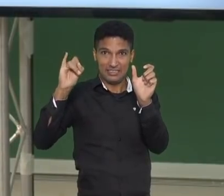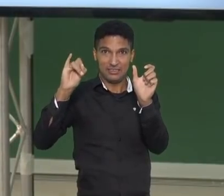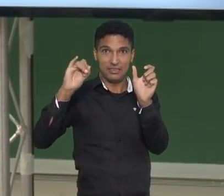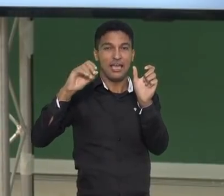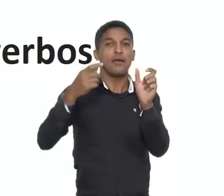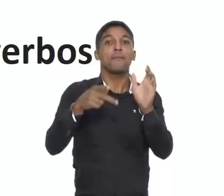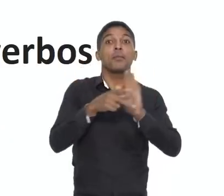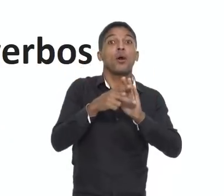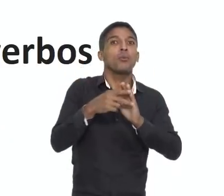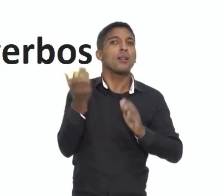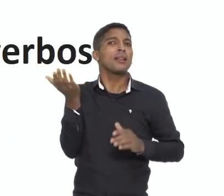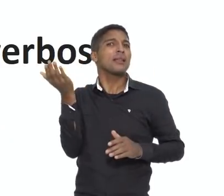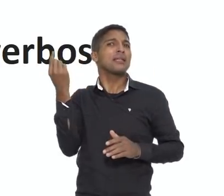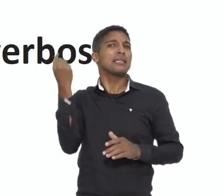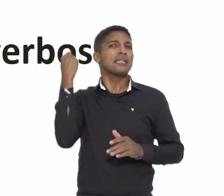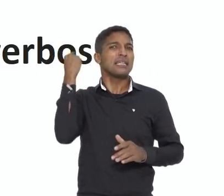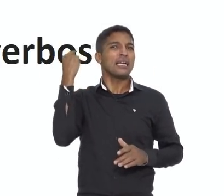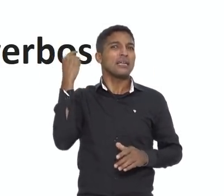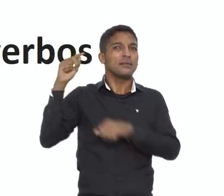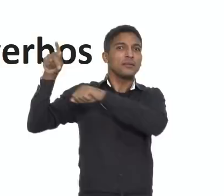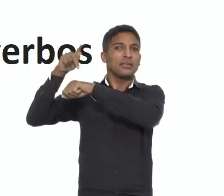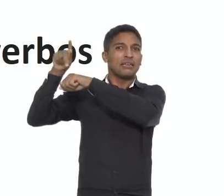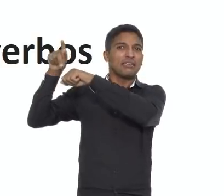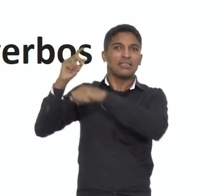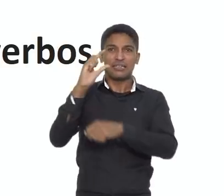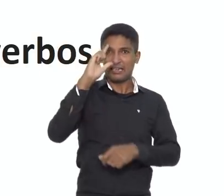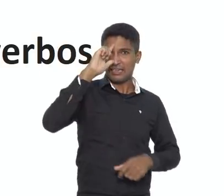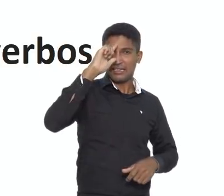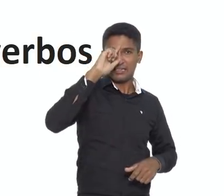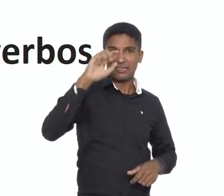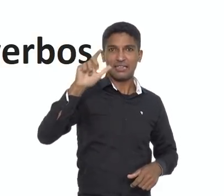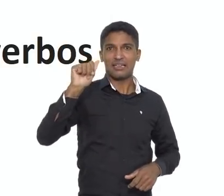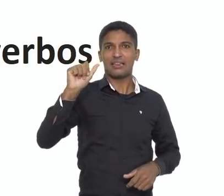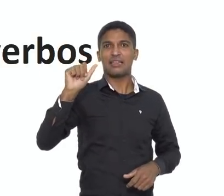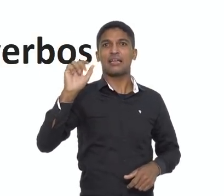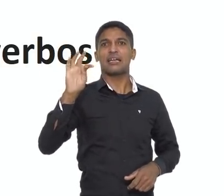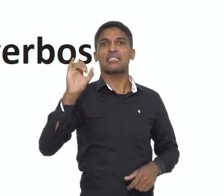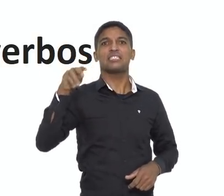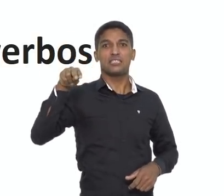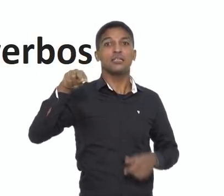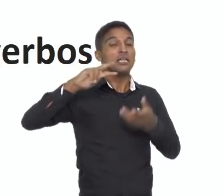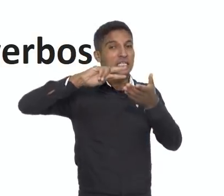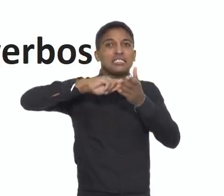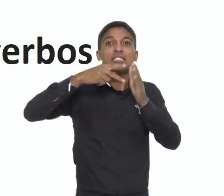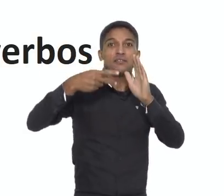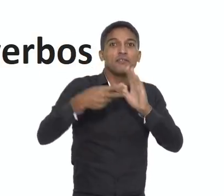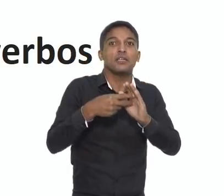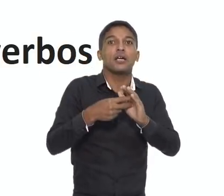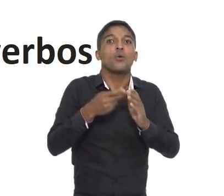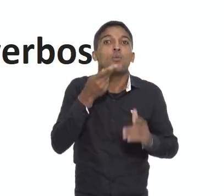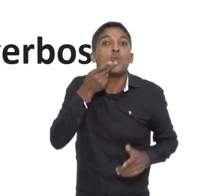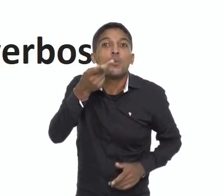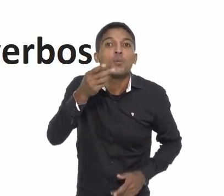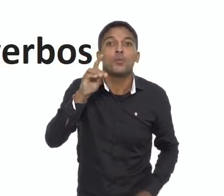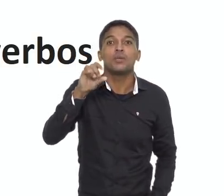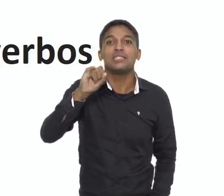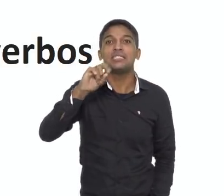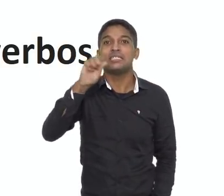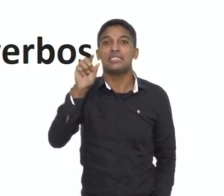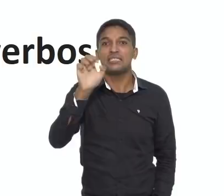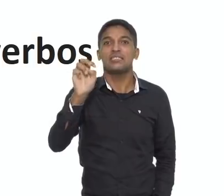os verbos dissende são os verbos de dizer. São aqueles usados para introduzir um